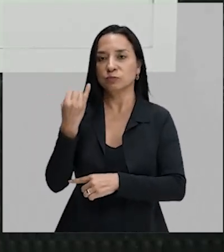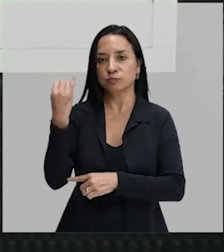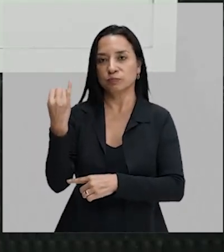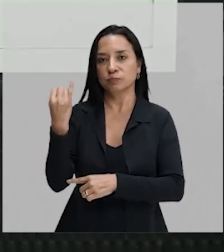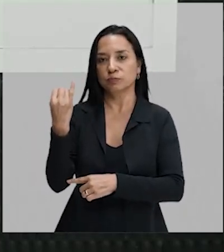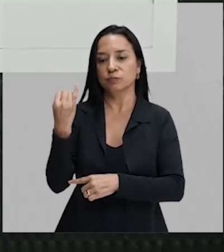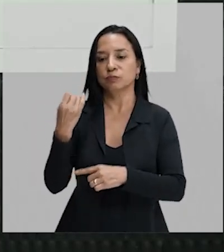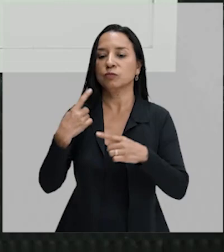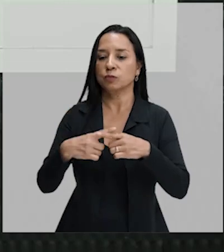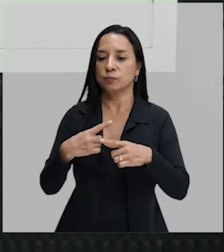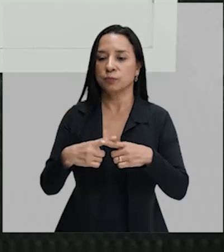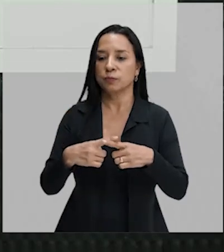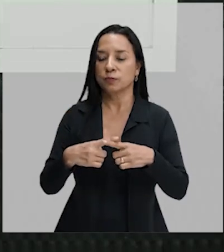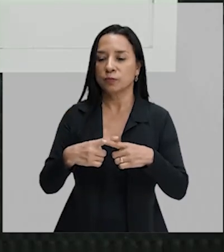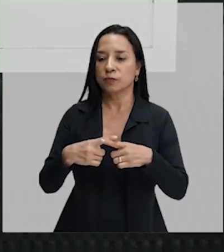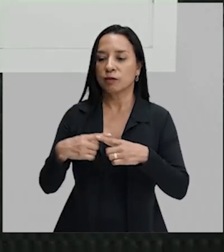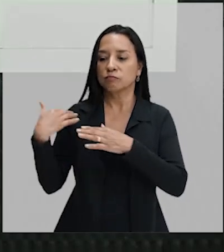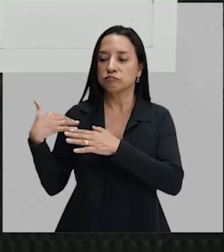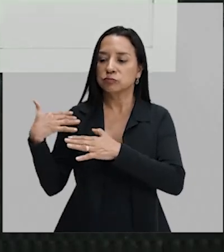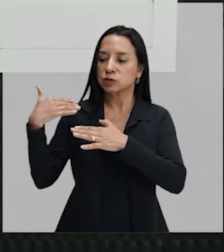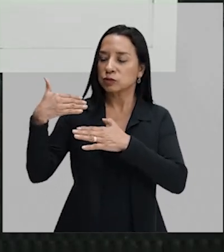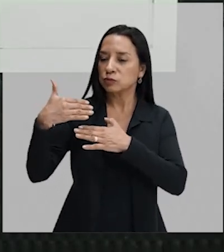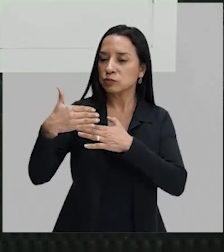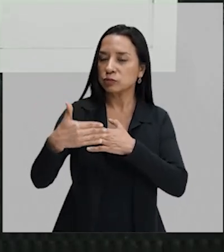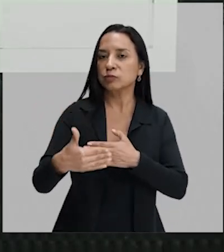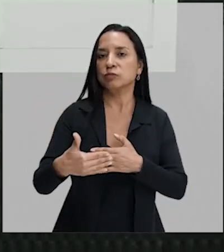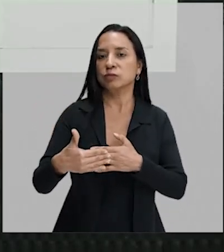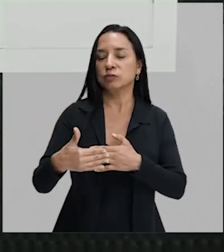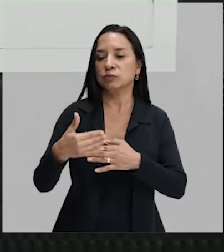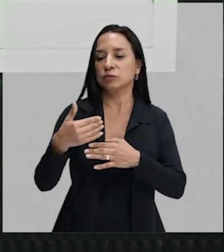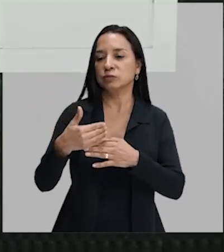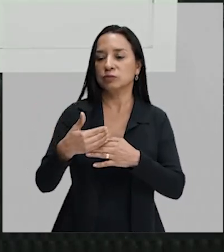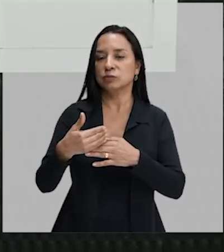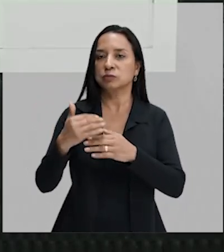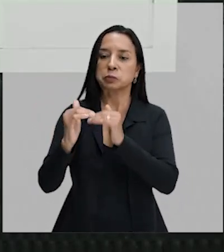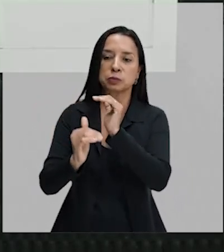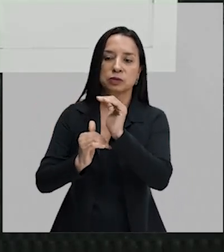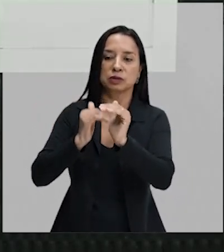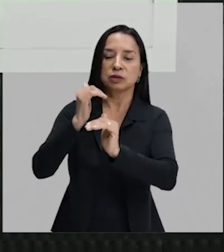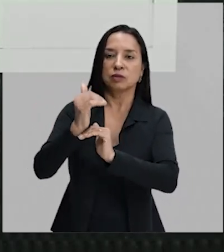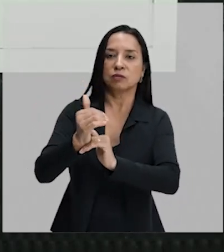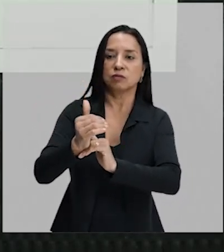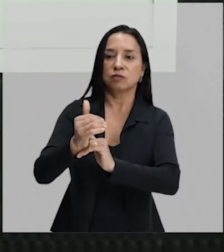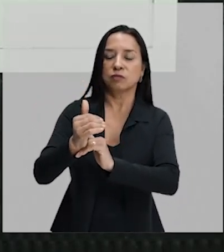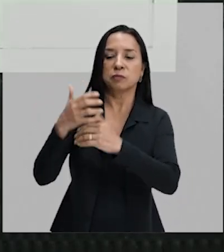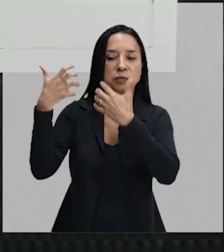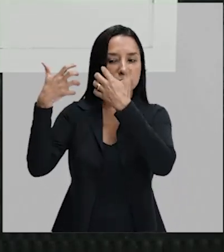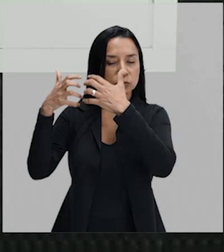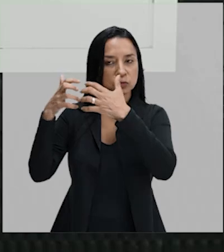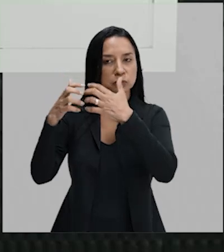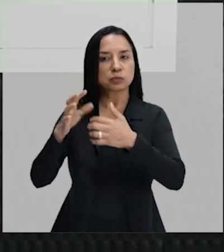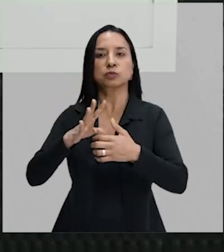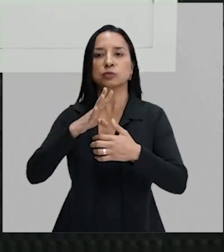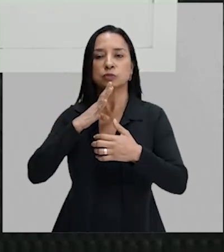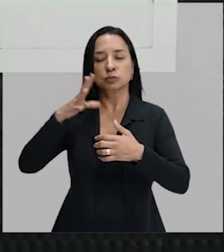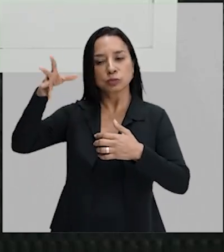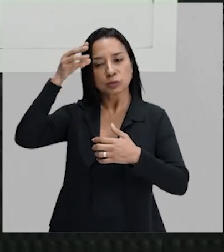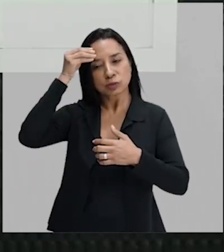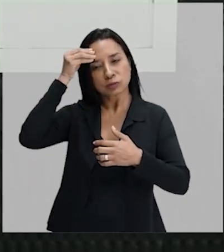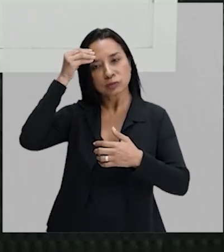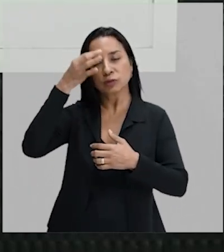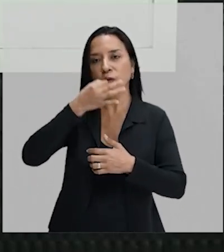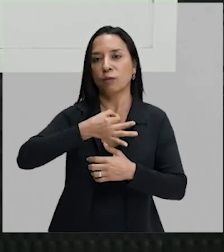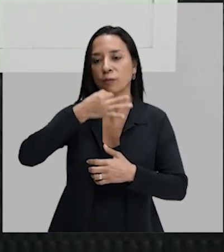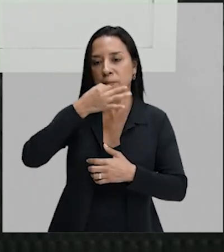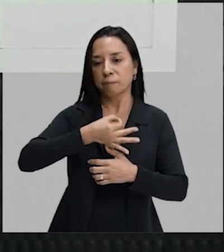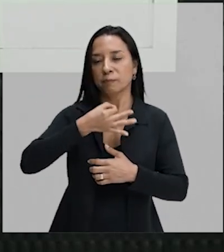Ok? Então, desde os primórdios da construção do conhecimento, quer seja em qualquer área, a argumentação sempre